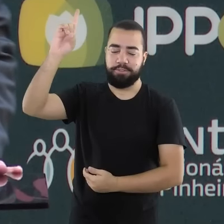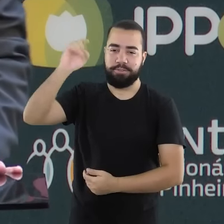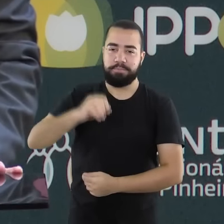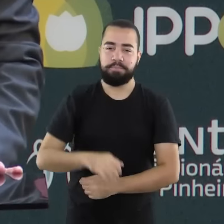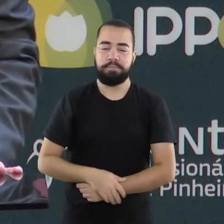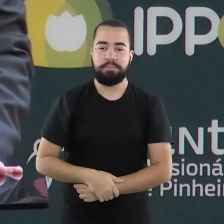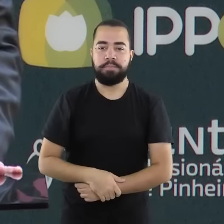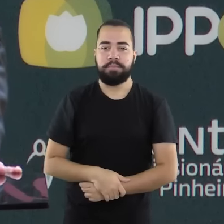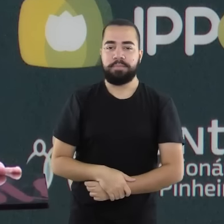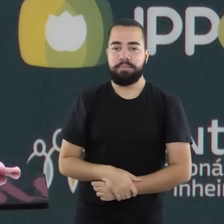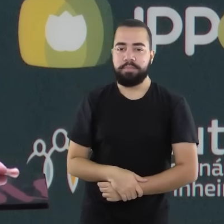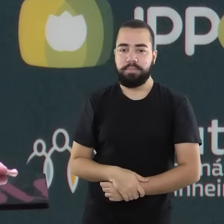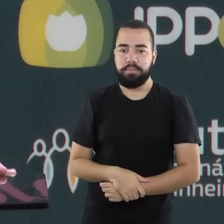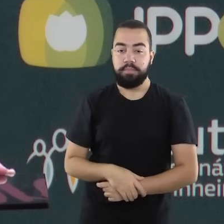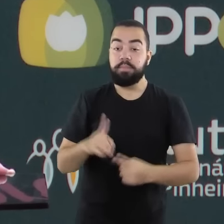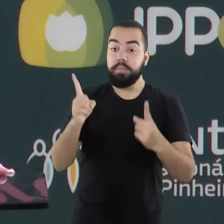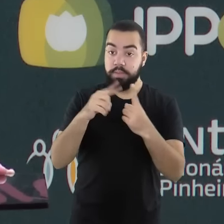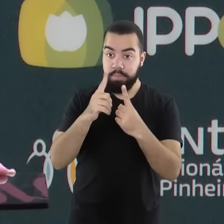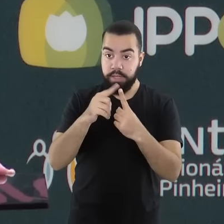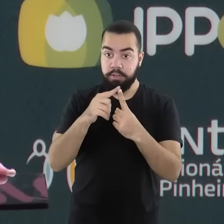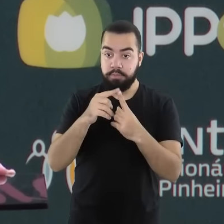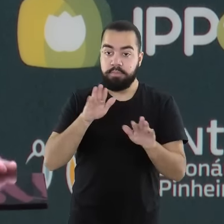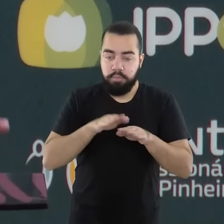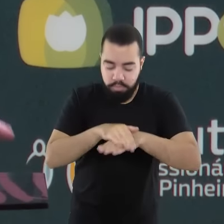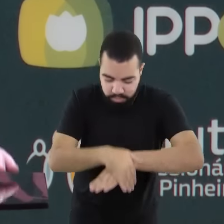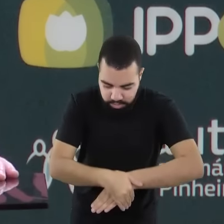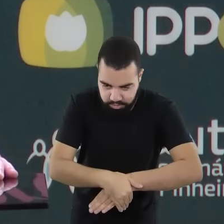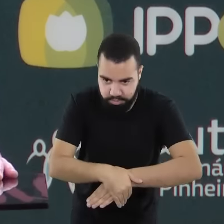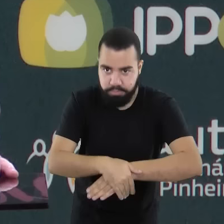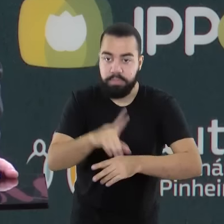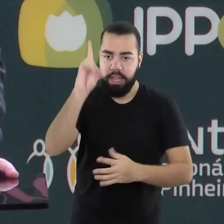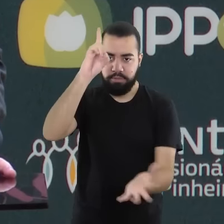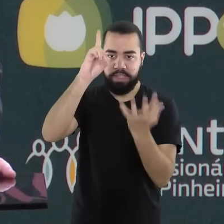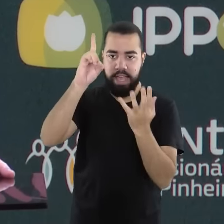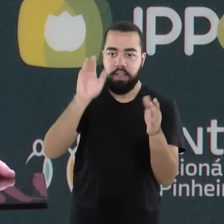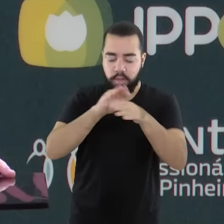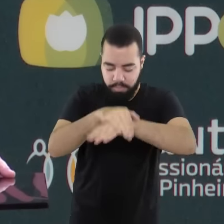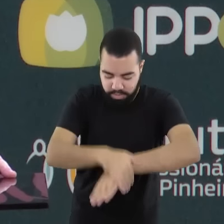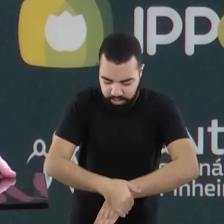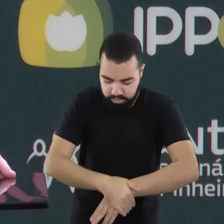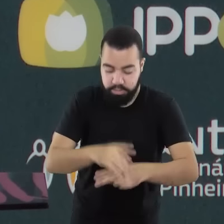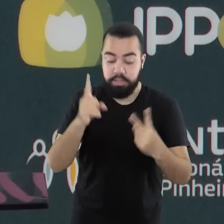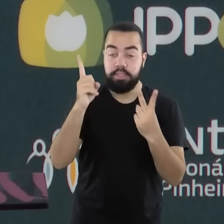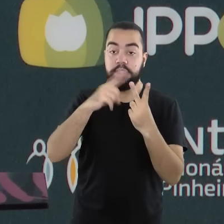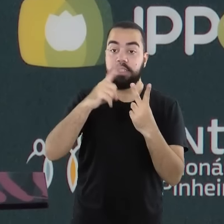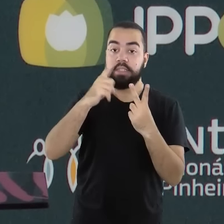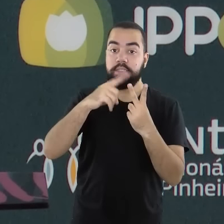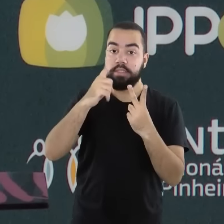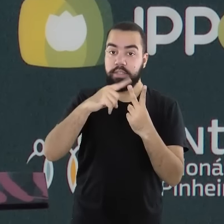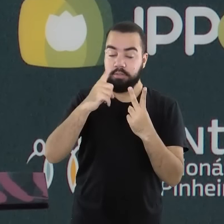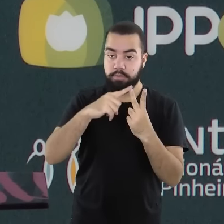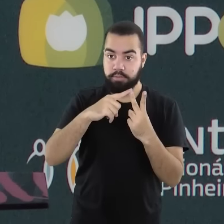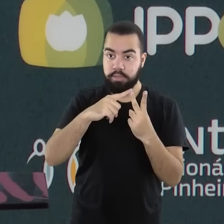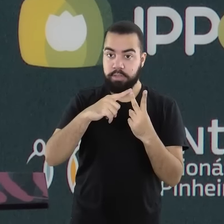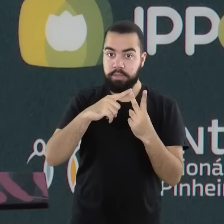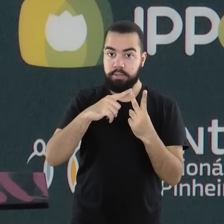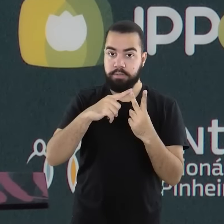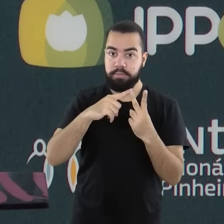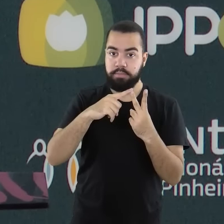Segundo lugar, segunda exigência, se o meu povo que se chama pelo meu nome se